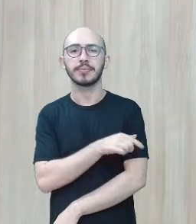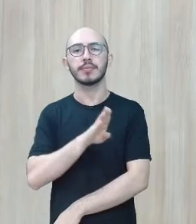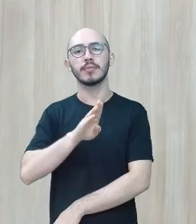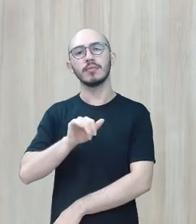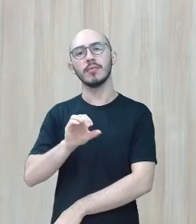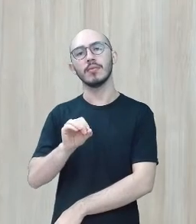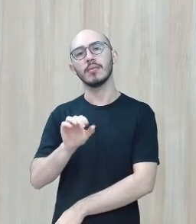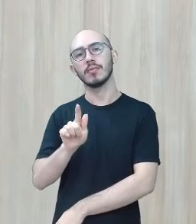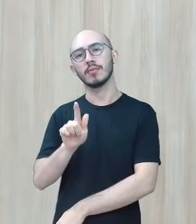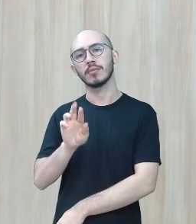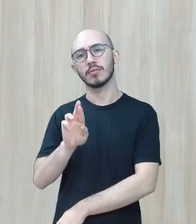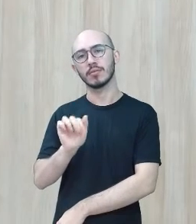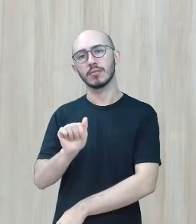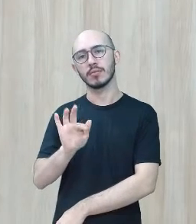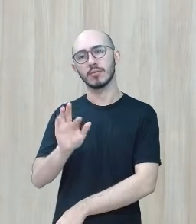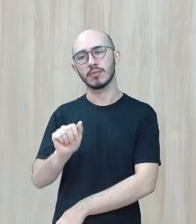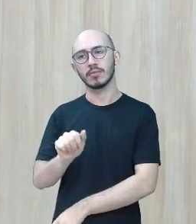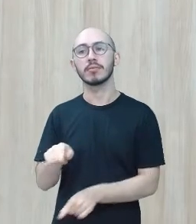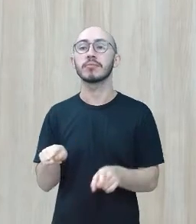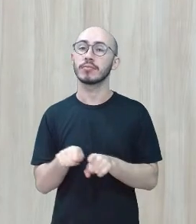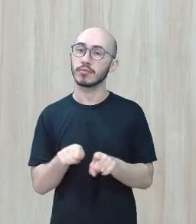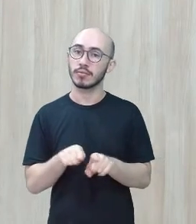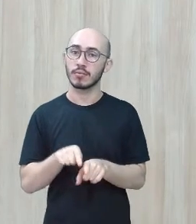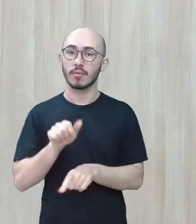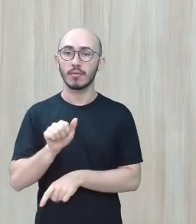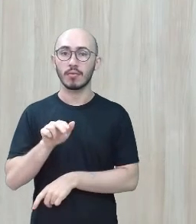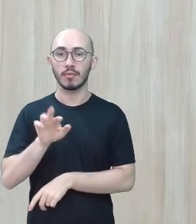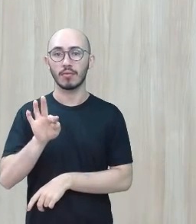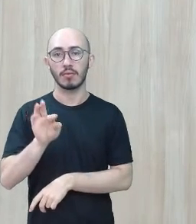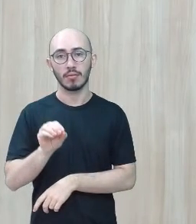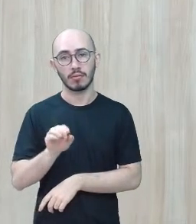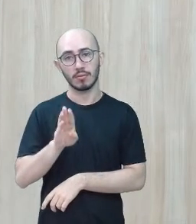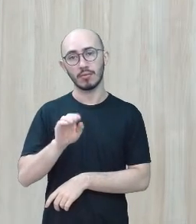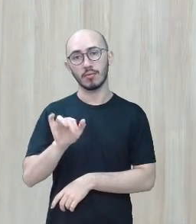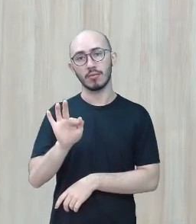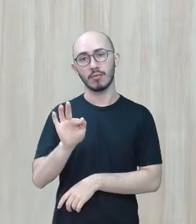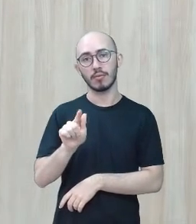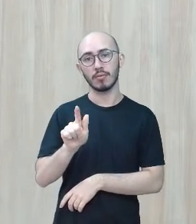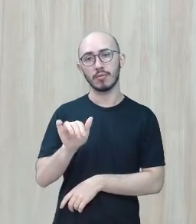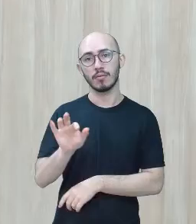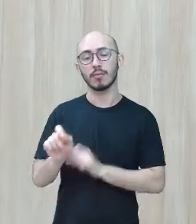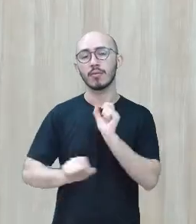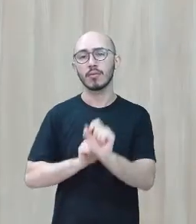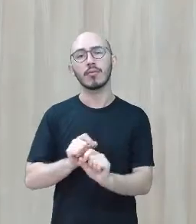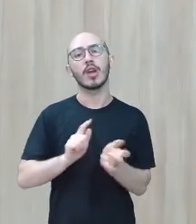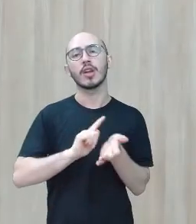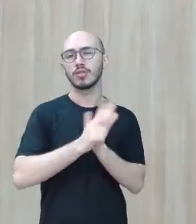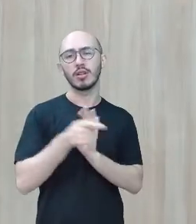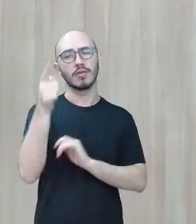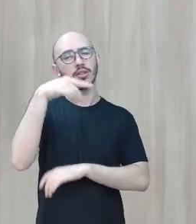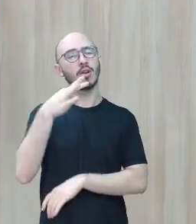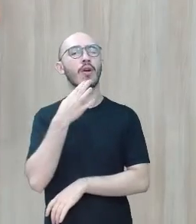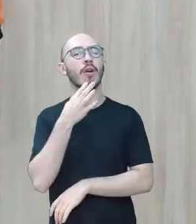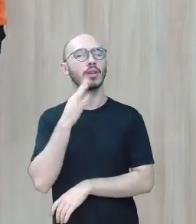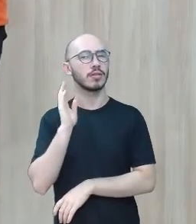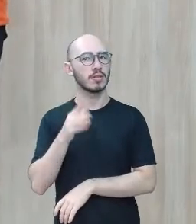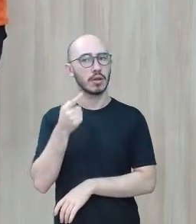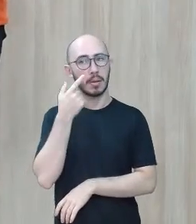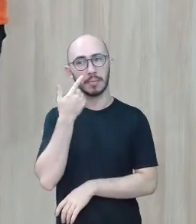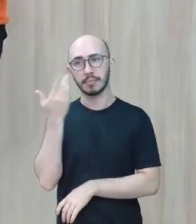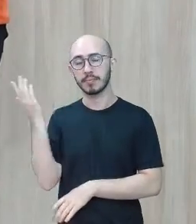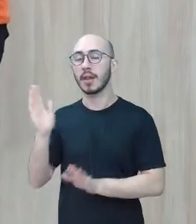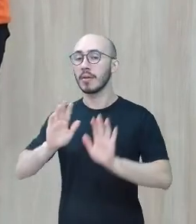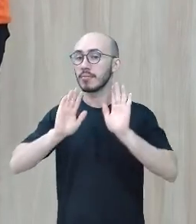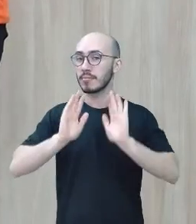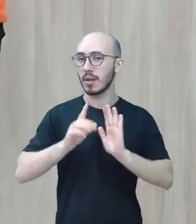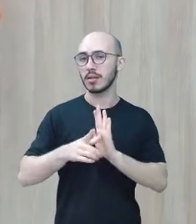biografia e autobiografia, que são gêneros textuais que eu acho que vocês já têm alguma noção, né? E antes da